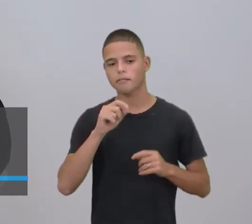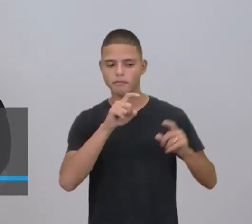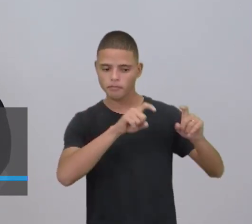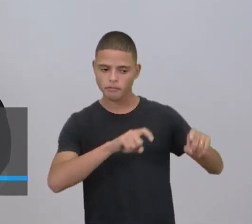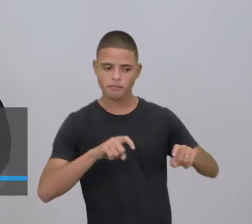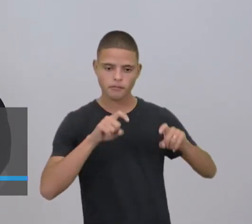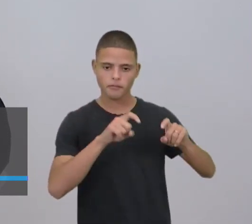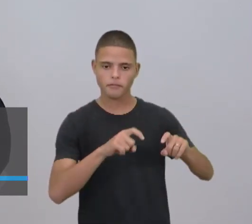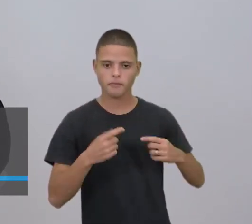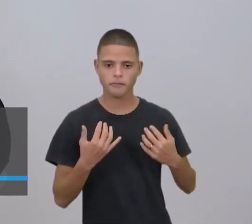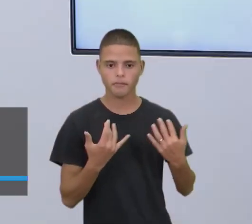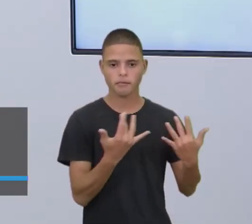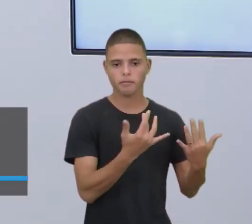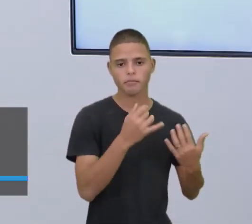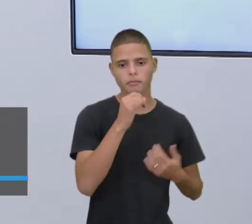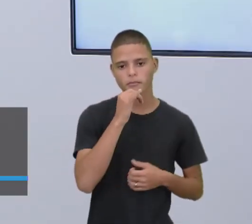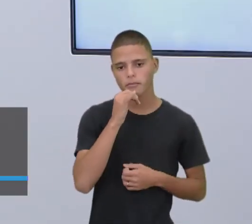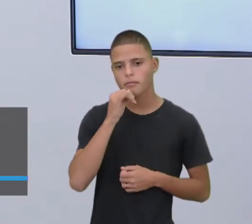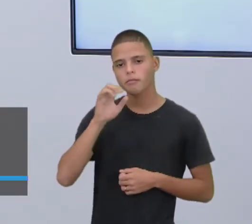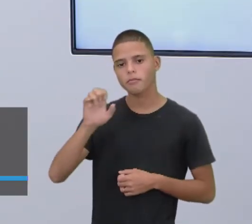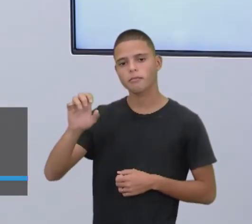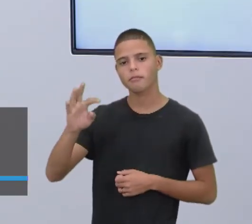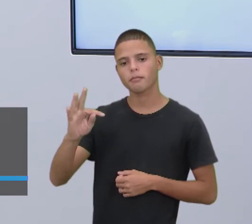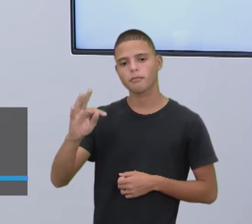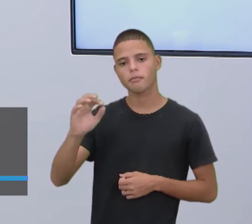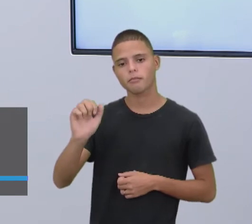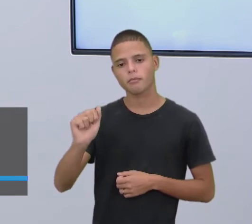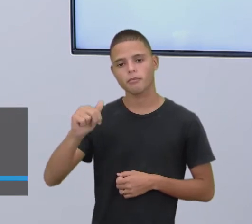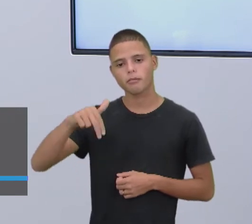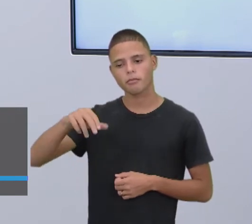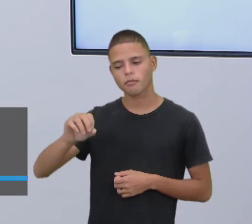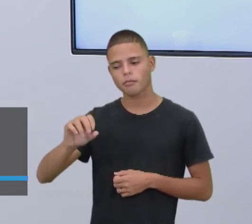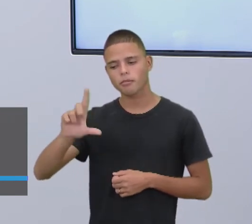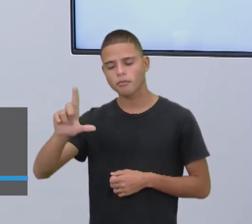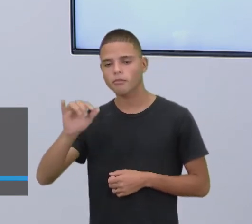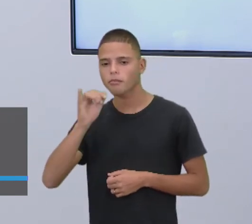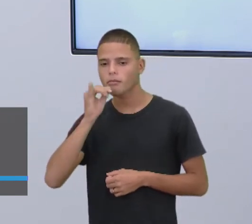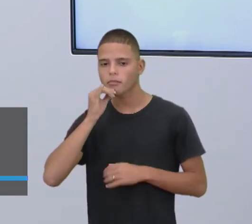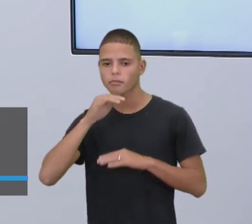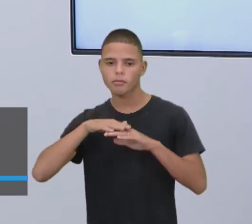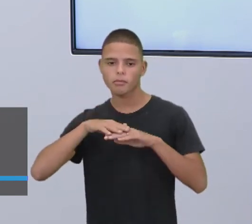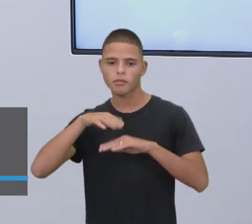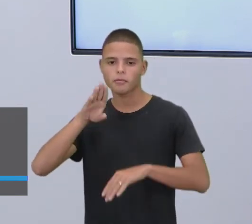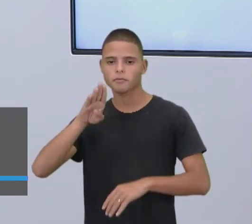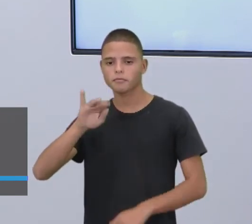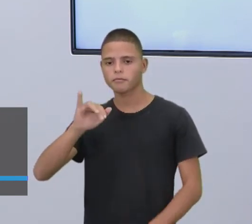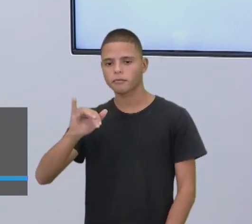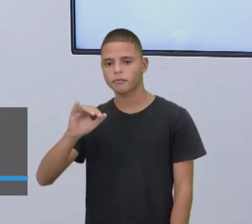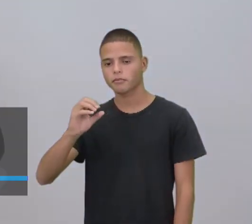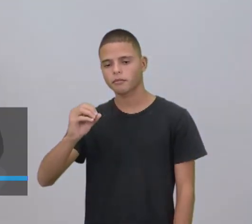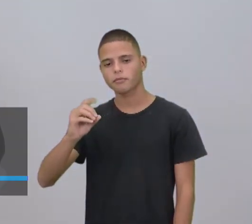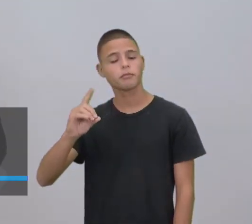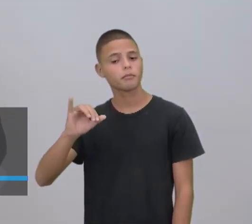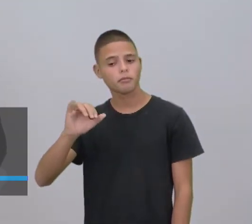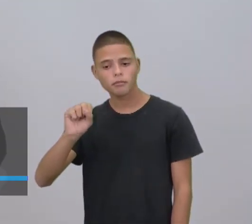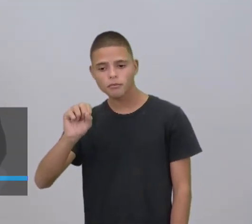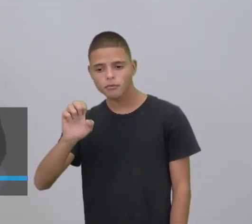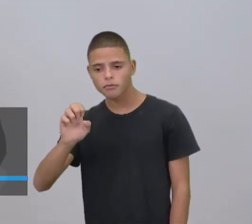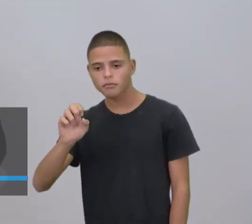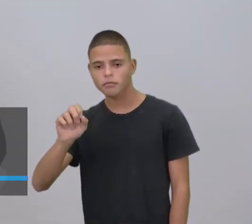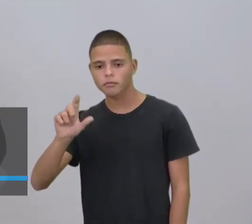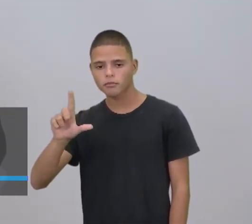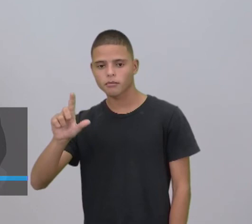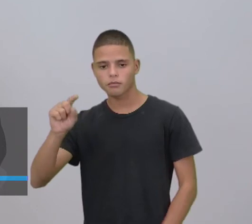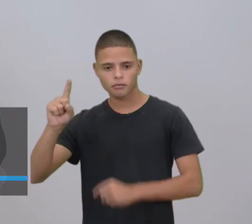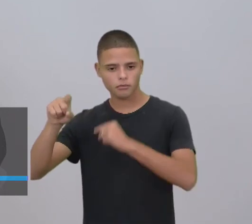gente está falando, por exemplo, o etanol, né? É um dos grandes exemplos, mas tem o biodiesel também. Biodiesel. O biodiesel você vai